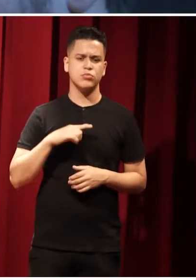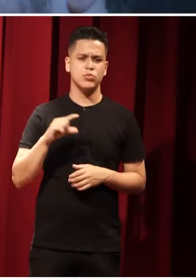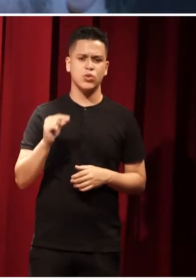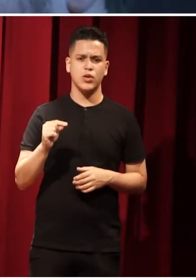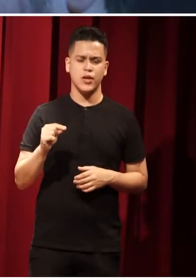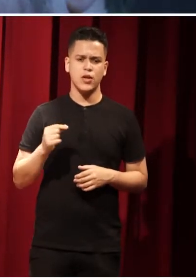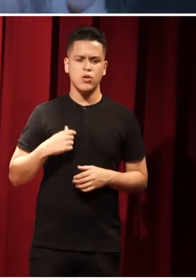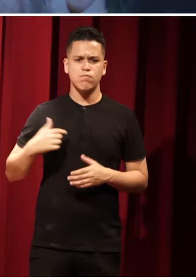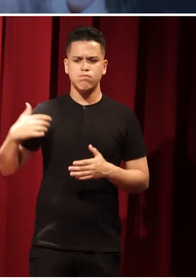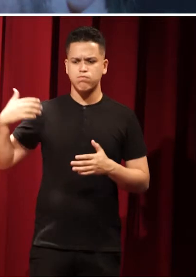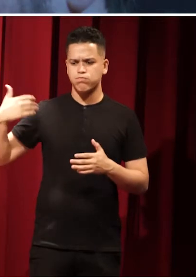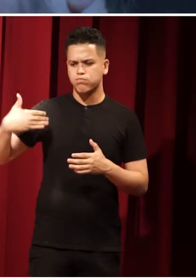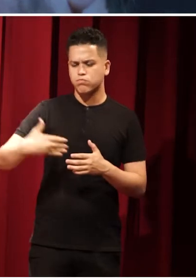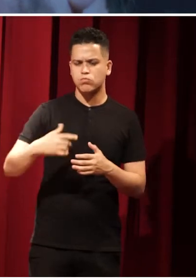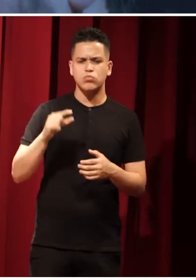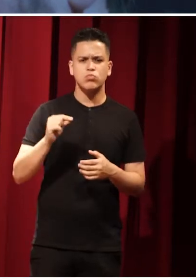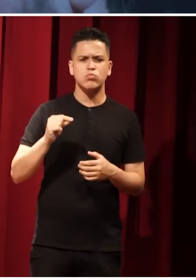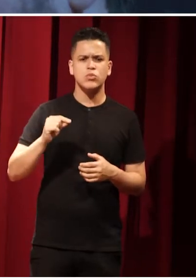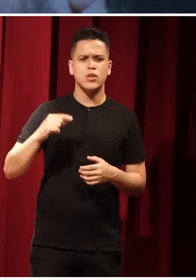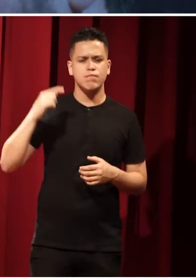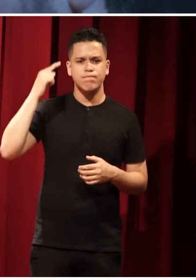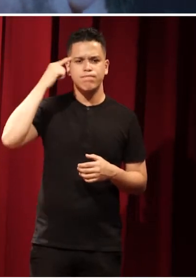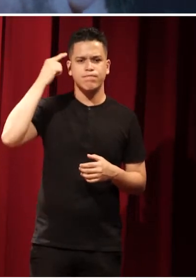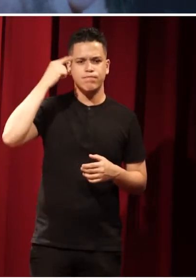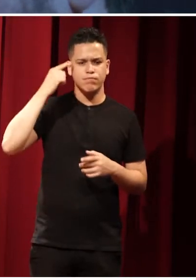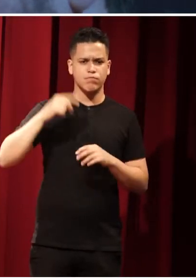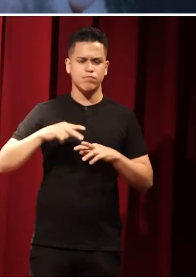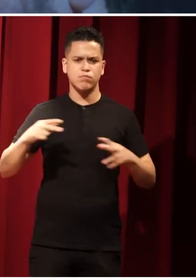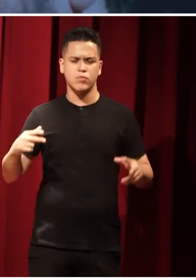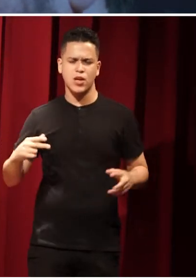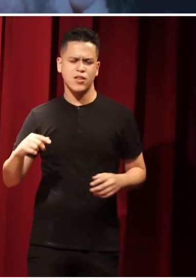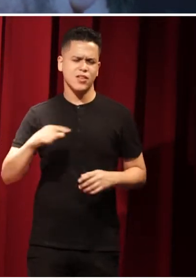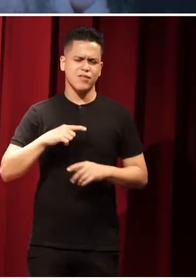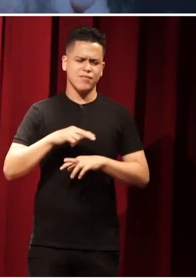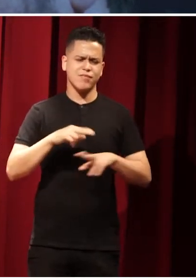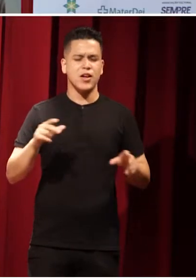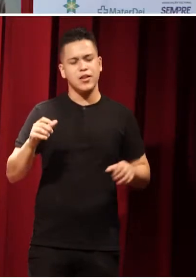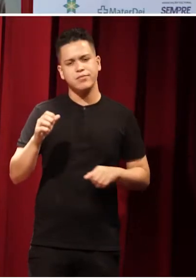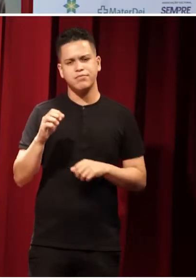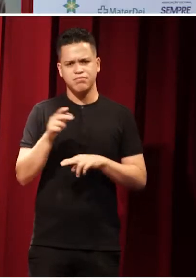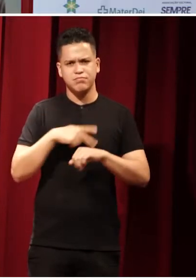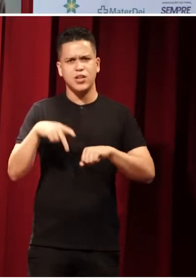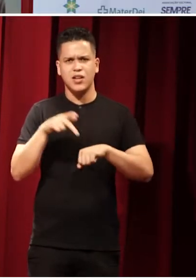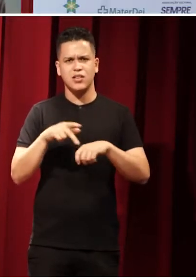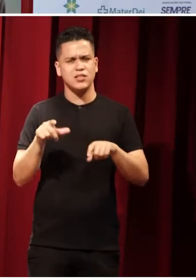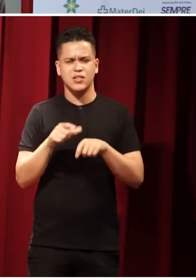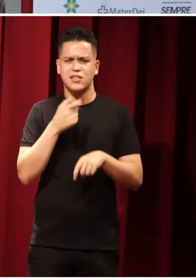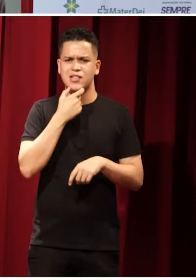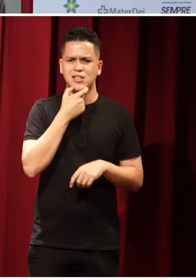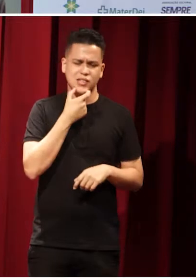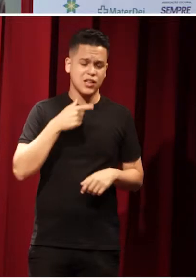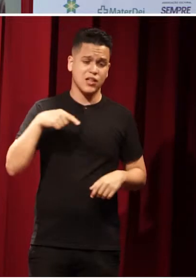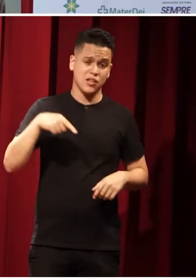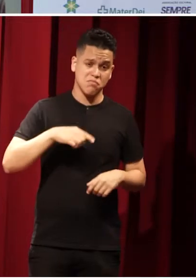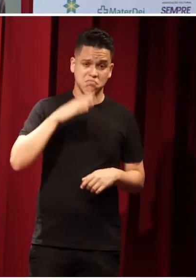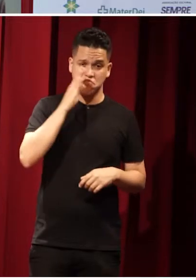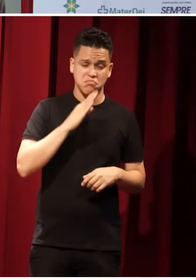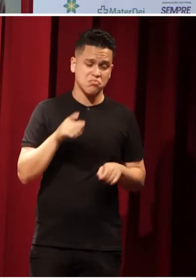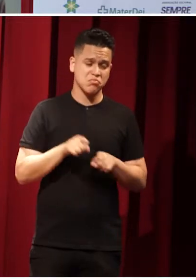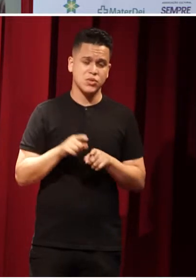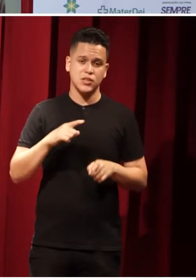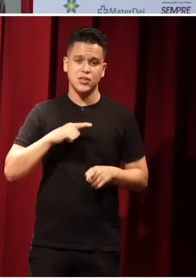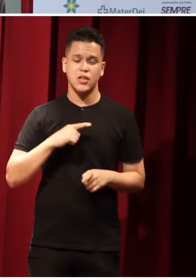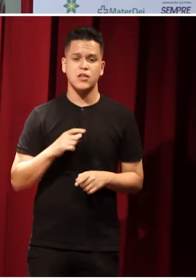uma corrente. A plateia observa atentamente. Que não existe só na França, existe também nos Estados Unidos, na Grã-Bretanha, até no